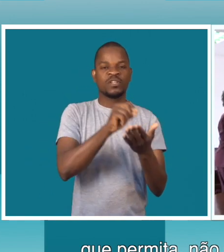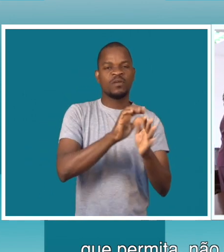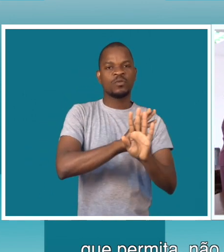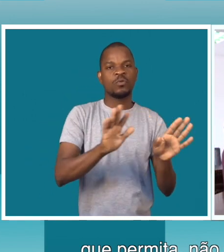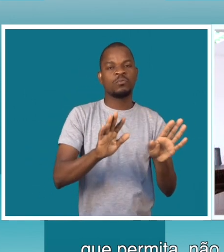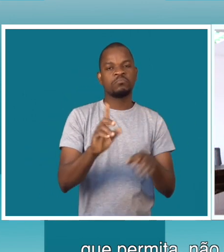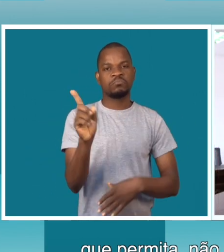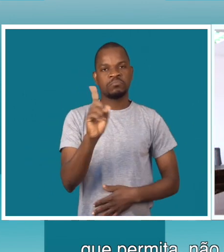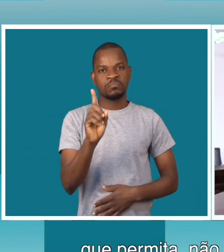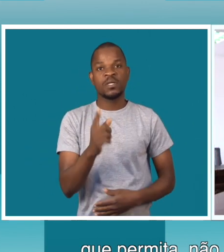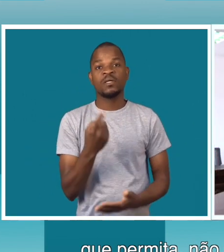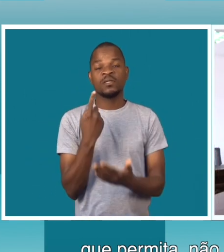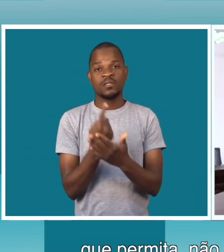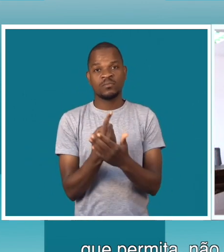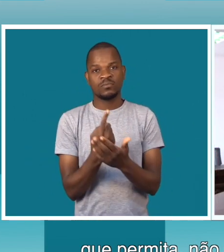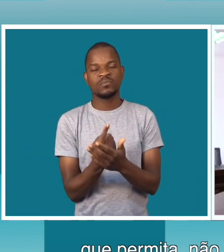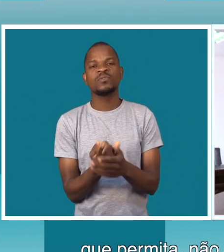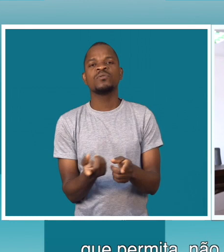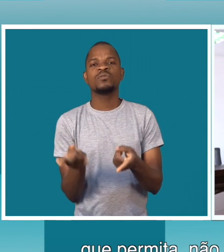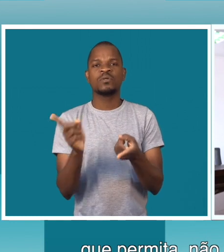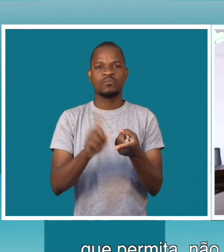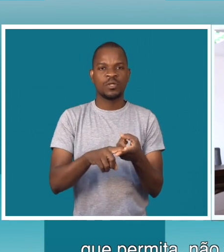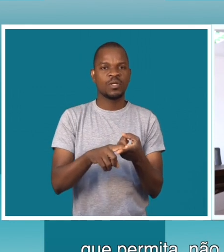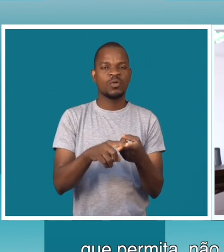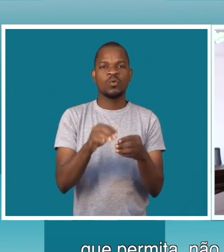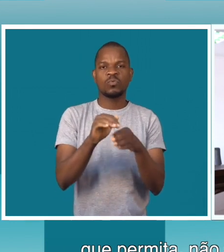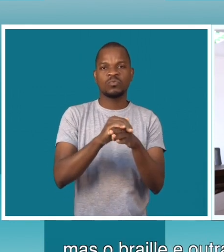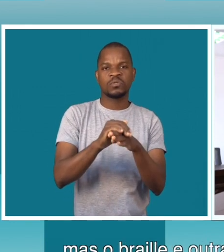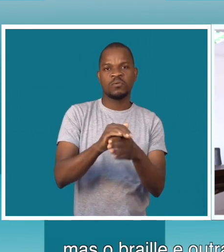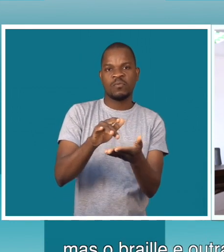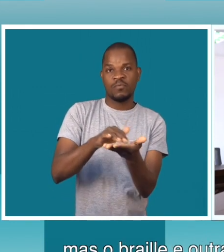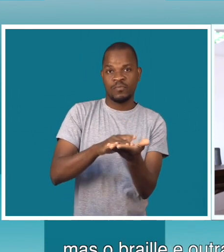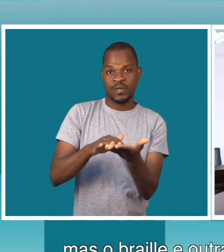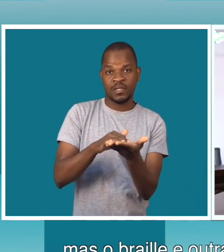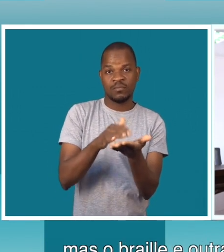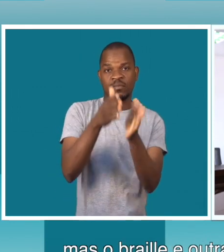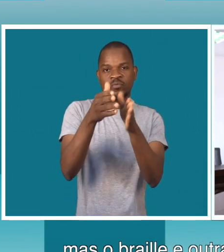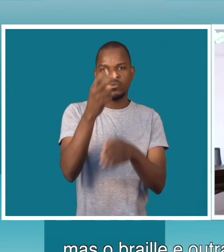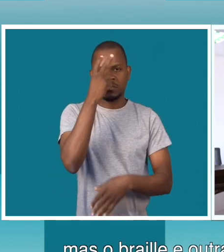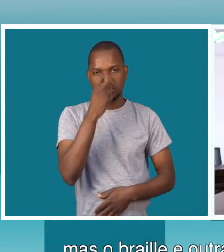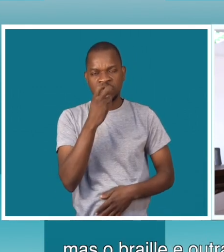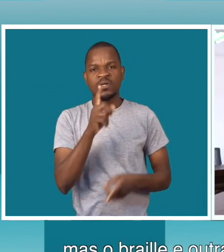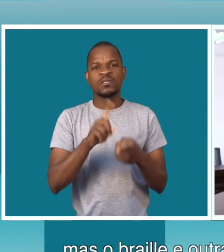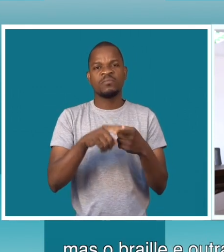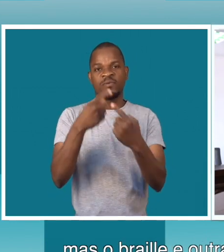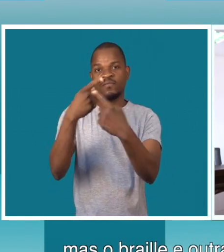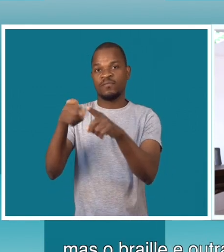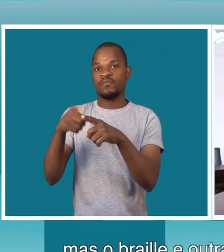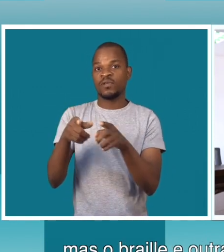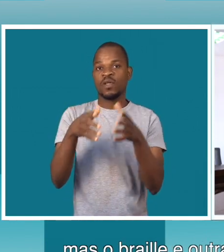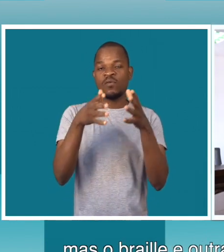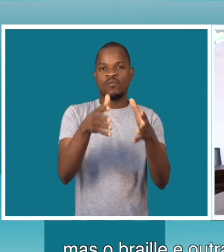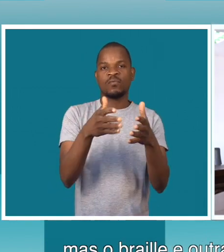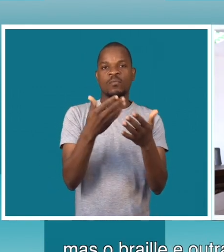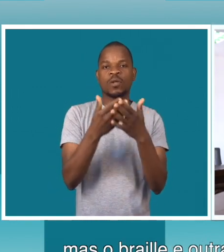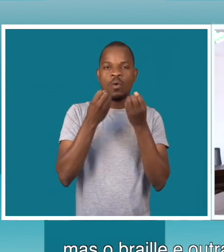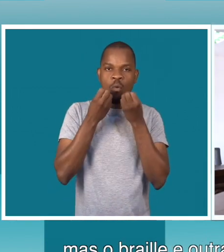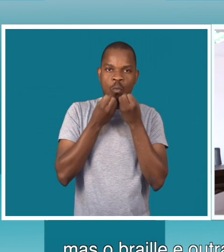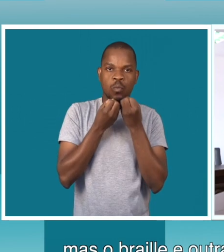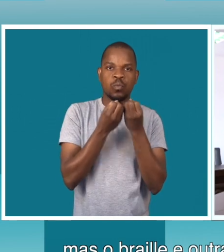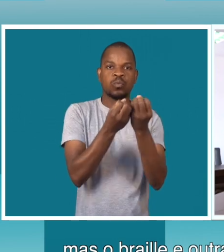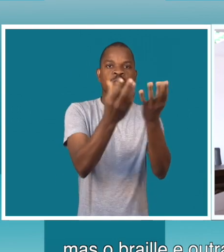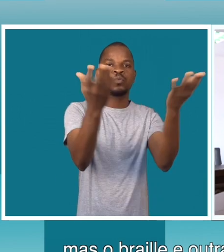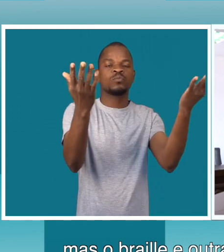ler e escrever o alfabeto é que nós temos começaram a sobrar em outras formas de comunicação para que as mensagens